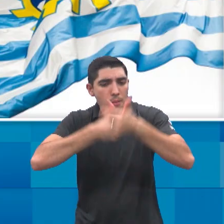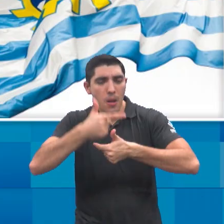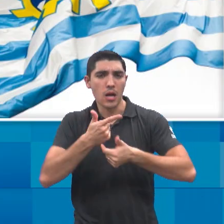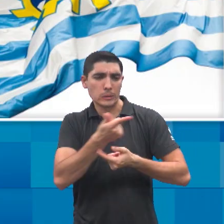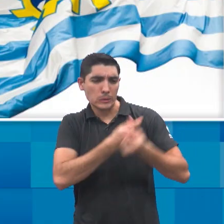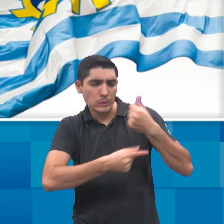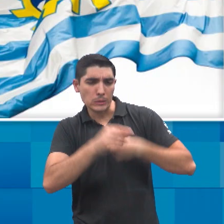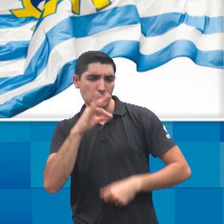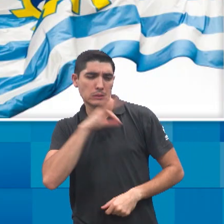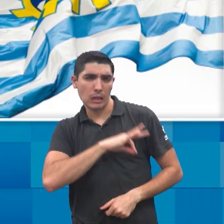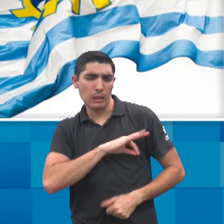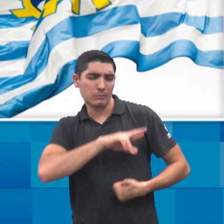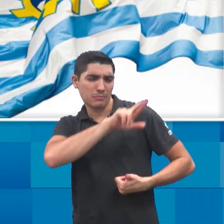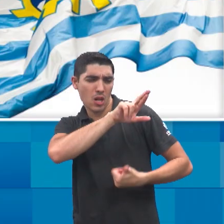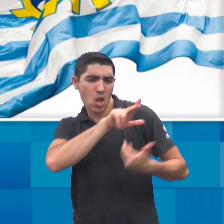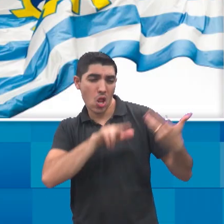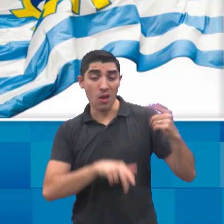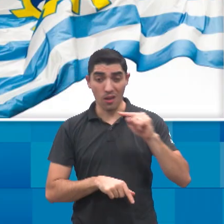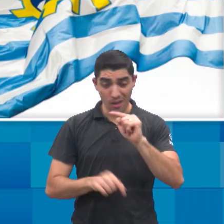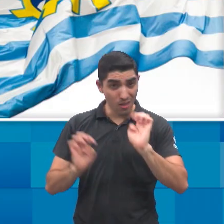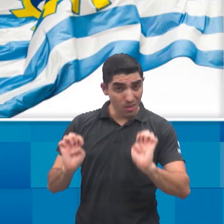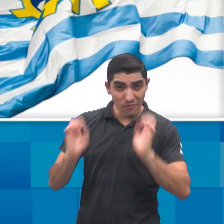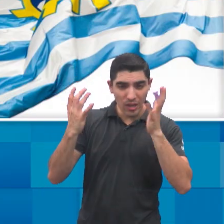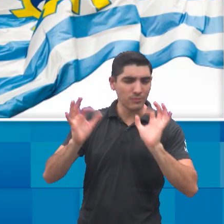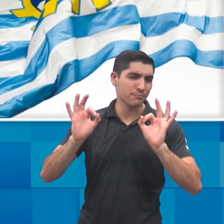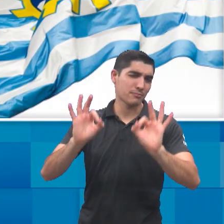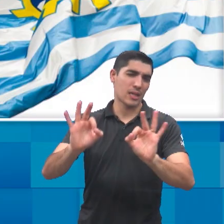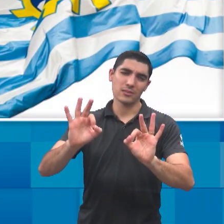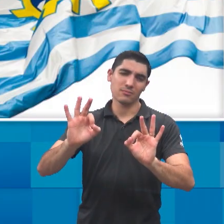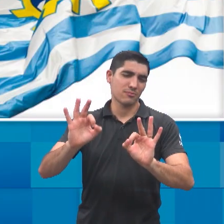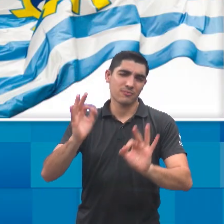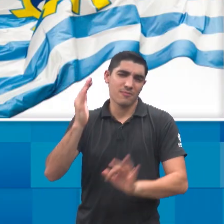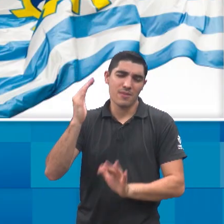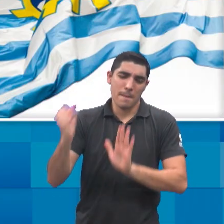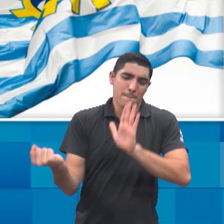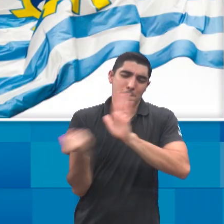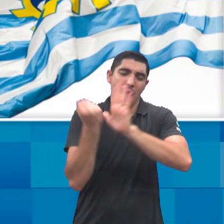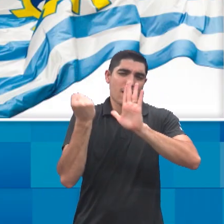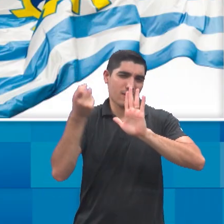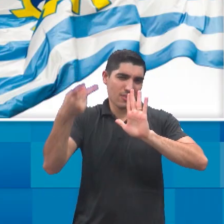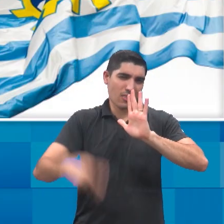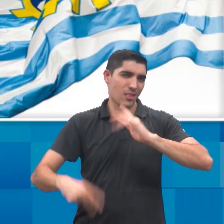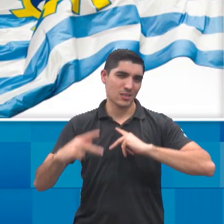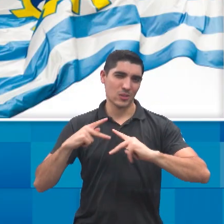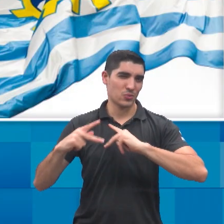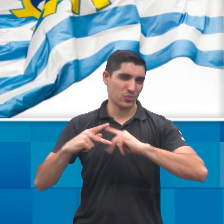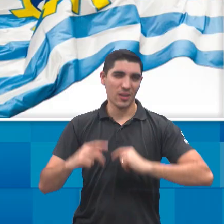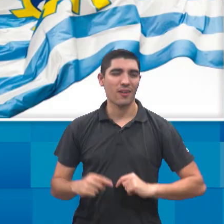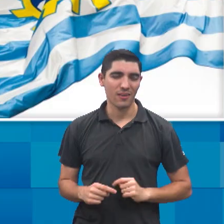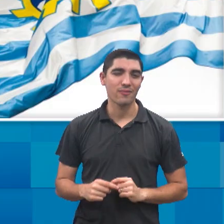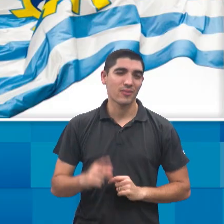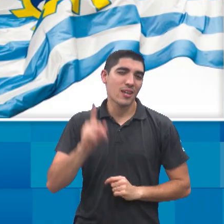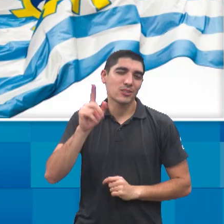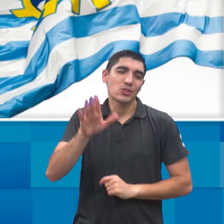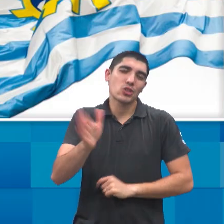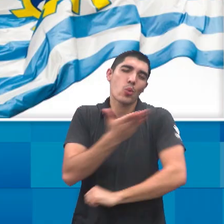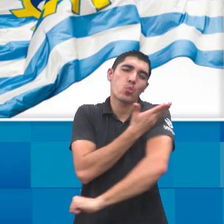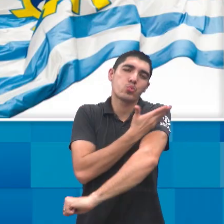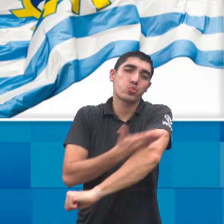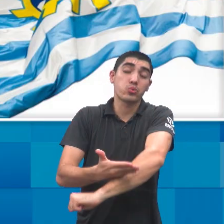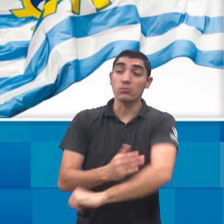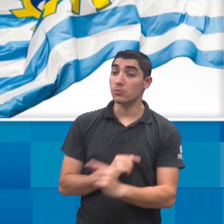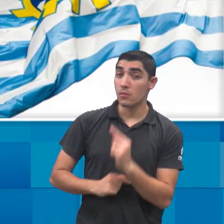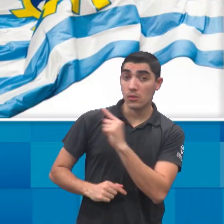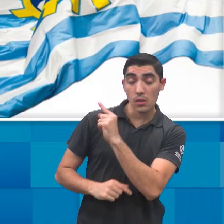um evento que já se consolidou na nossa cidade. Então, aqui são apenas alguns exemplos